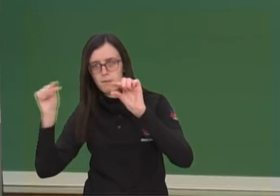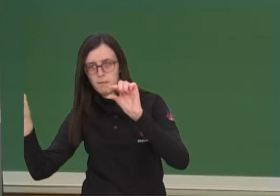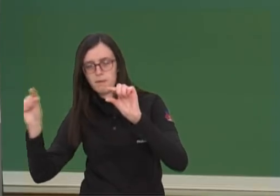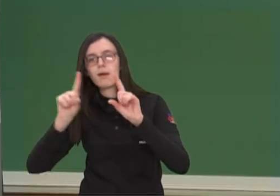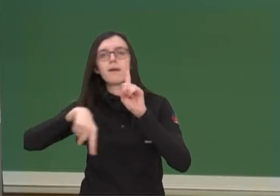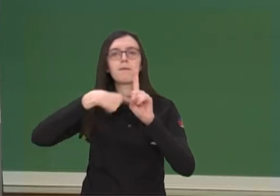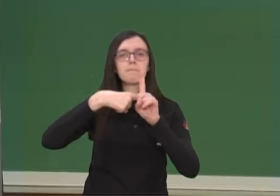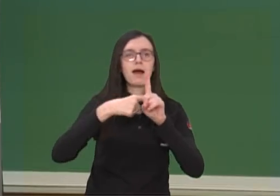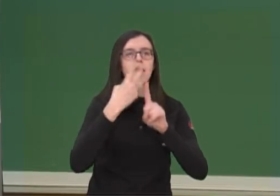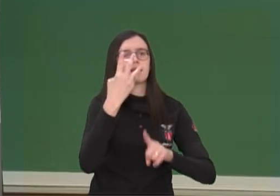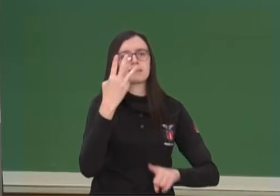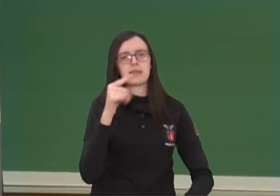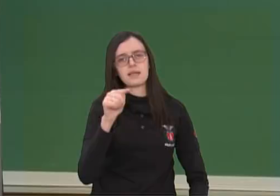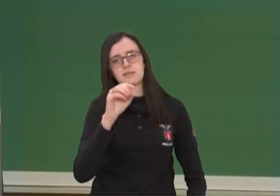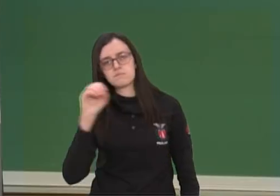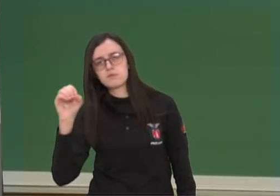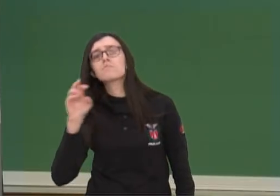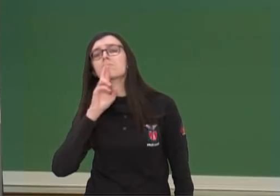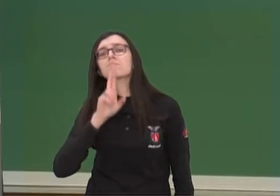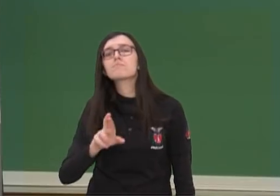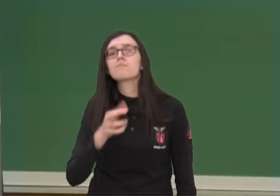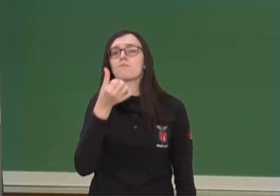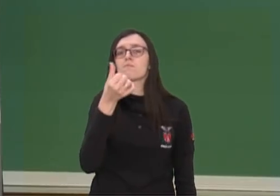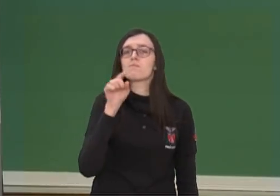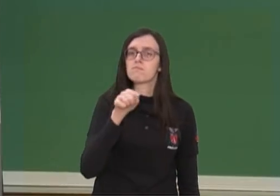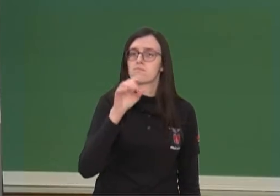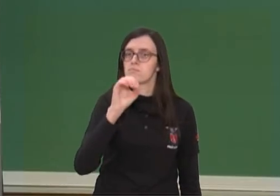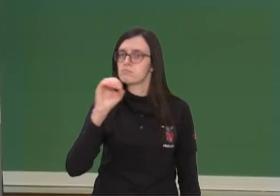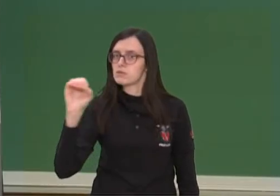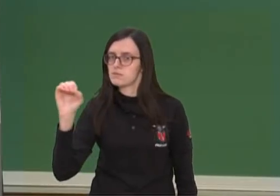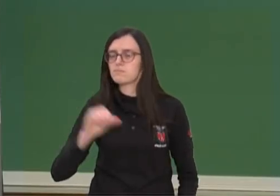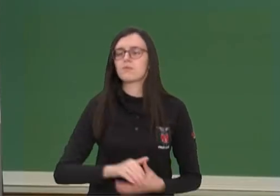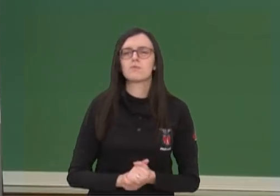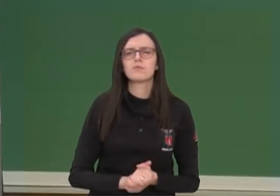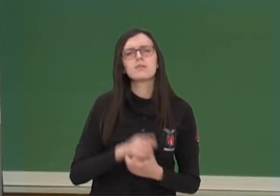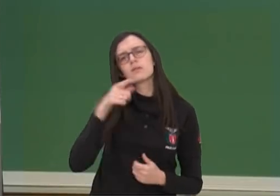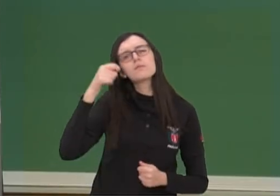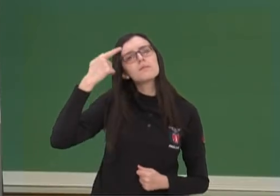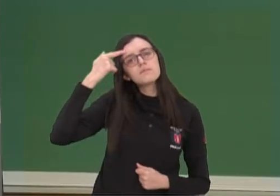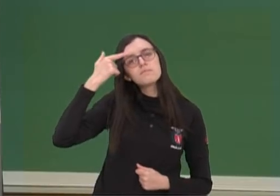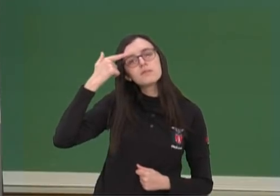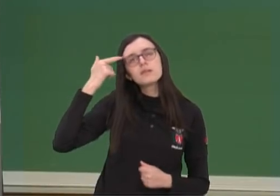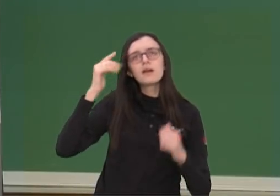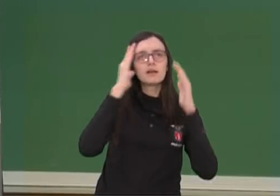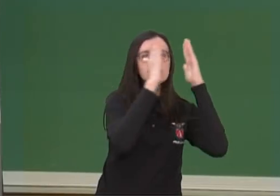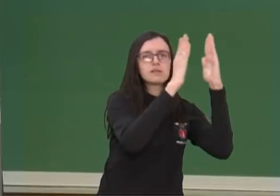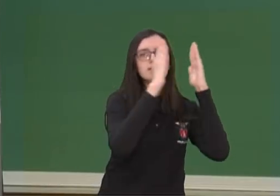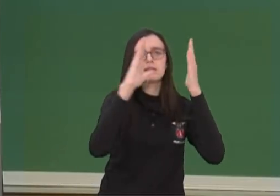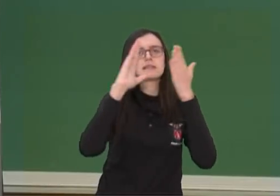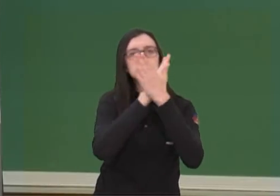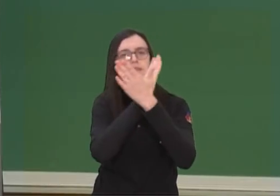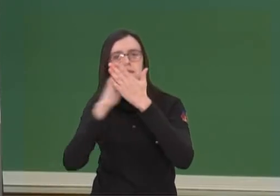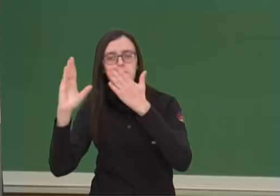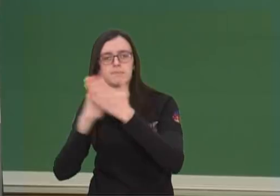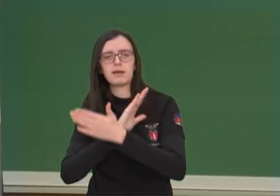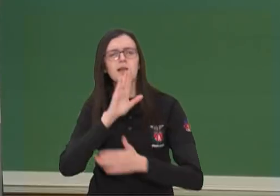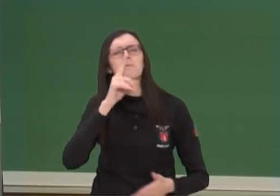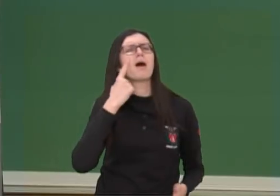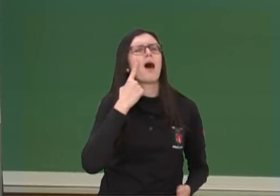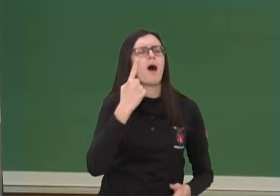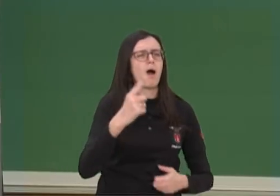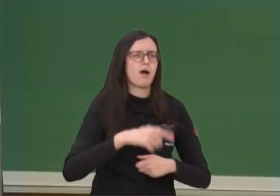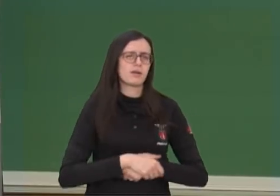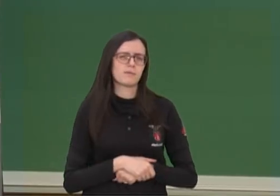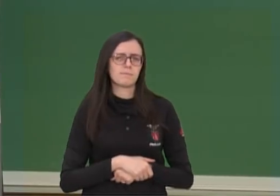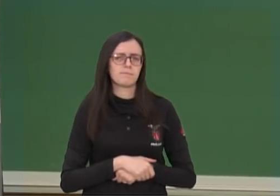mais 3.000, que dá 6.000. Então, eu posso pensar as ordens separadas. Só que olha o que